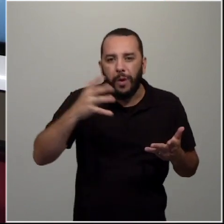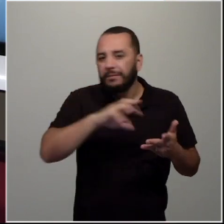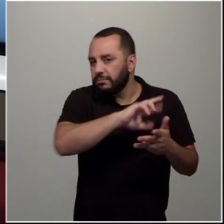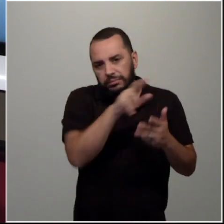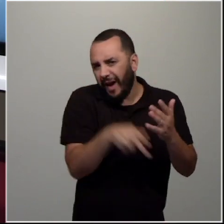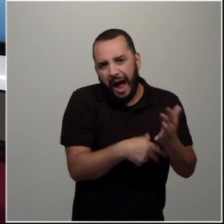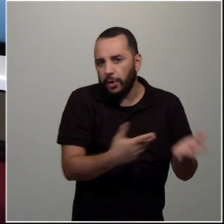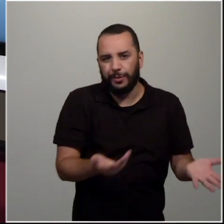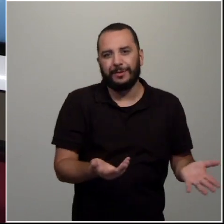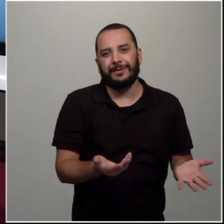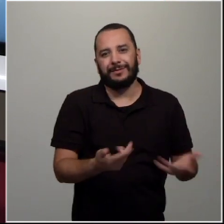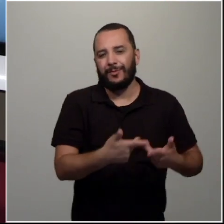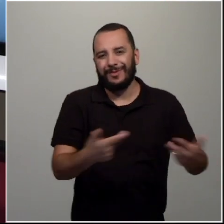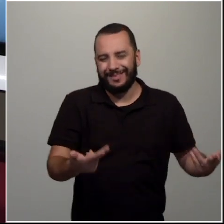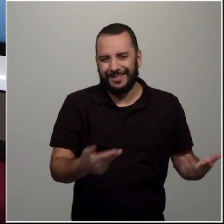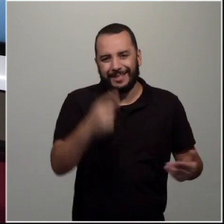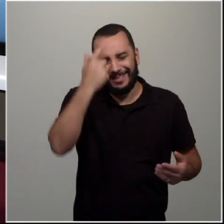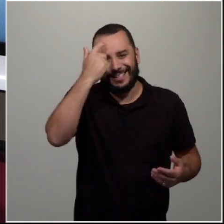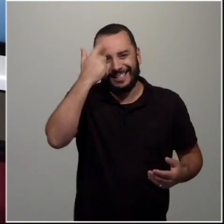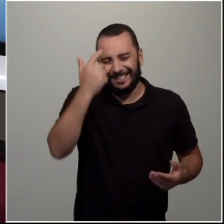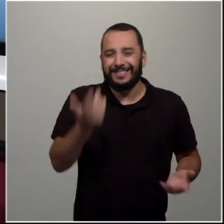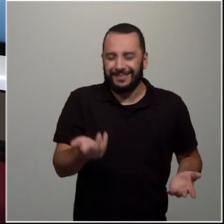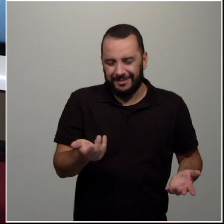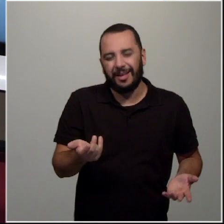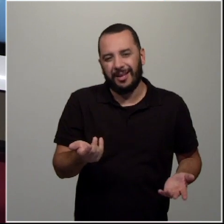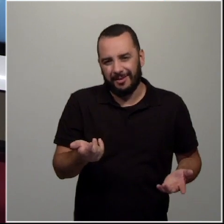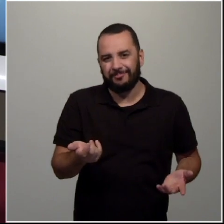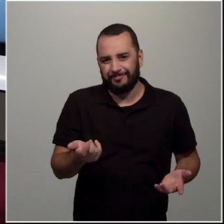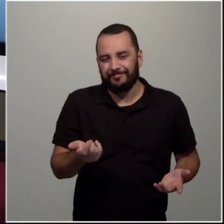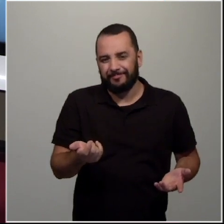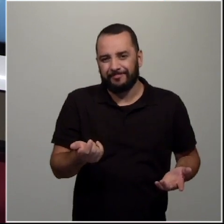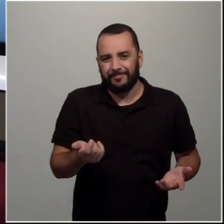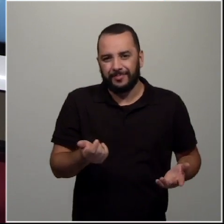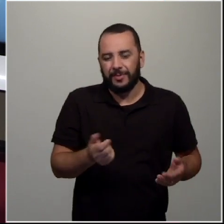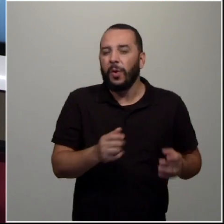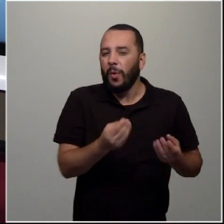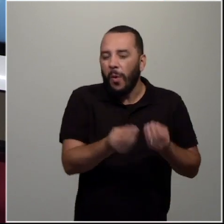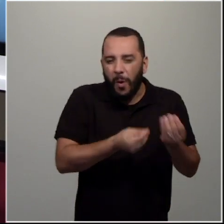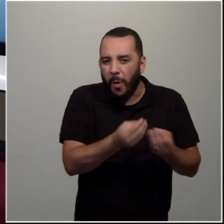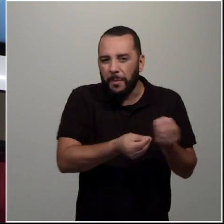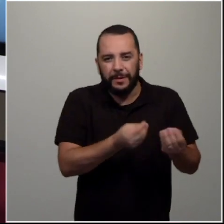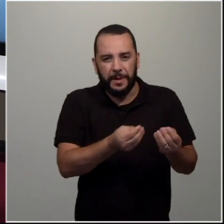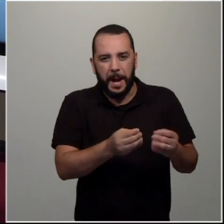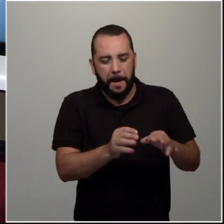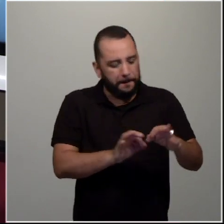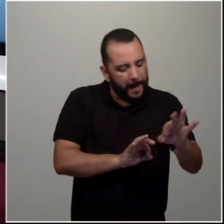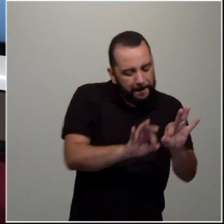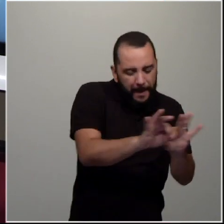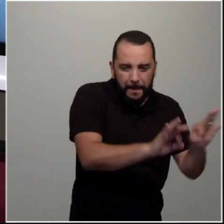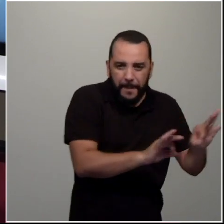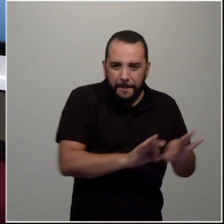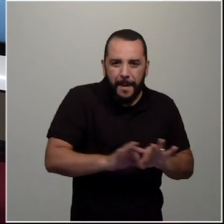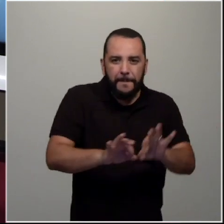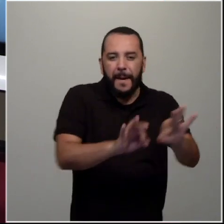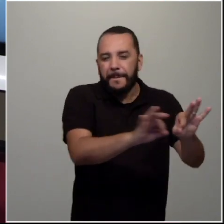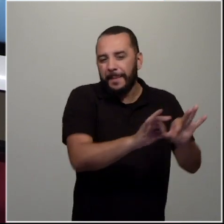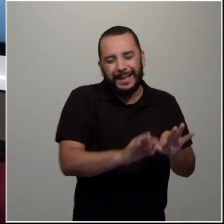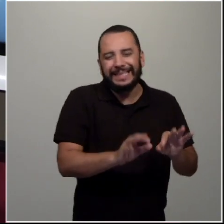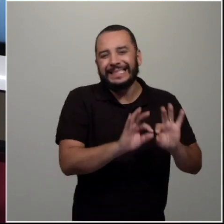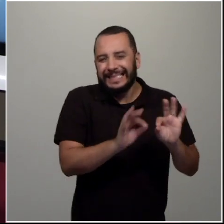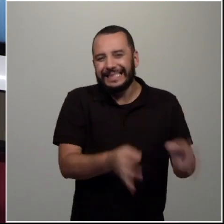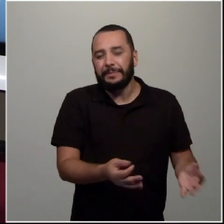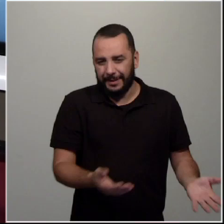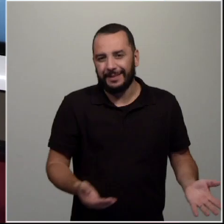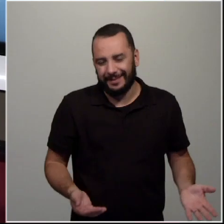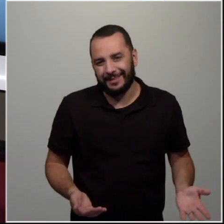várias questões a ikea que vão entrando é justamente num no fenômeno simples não é